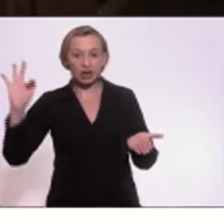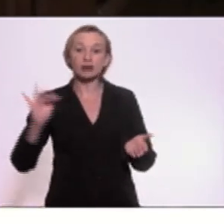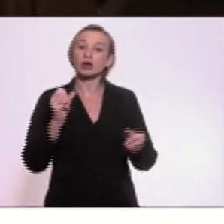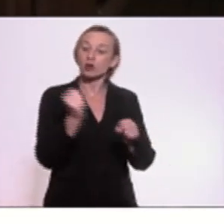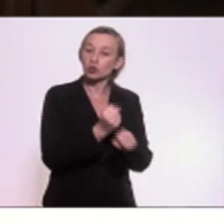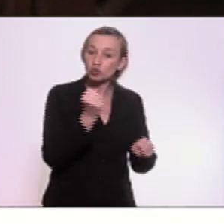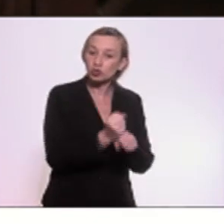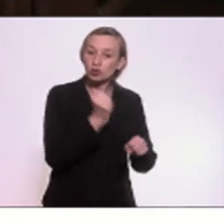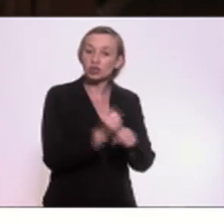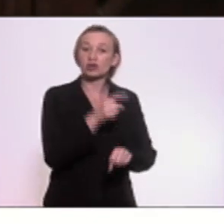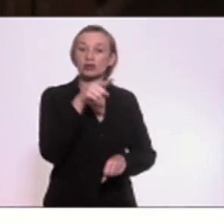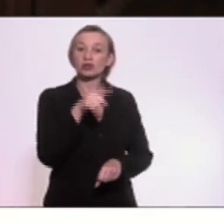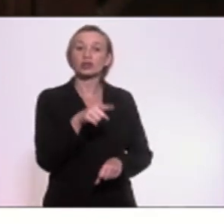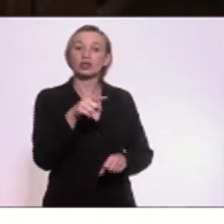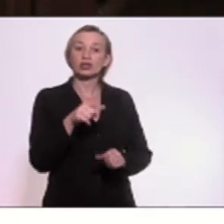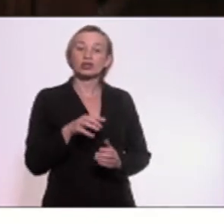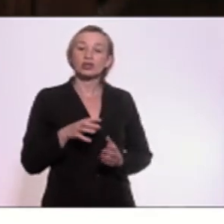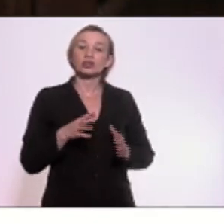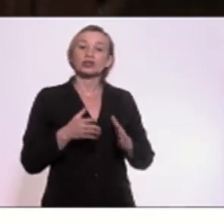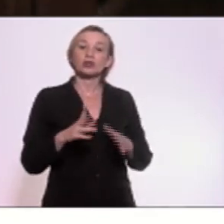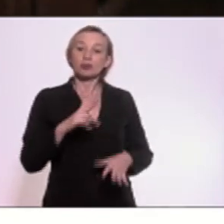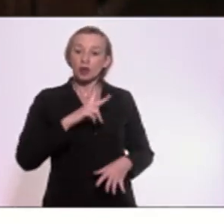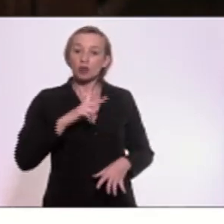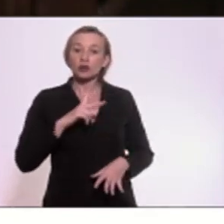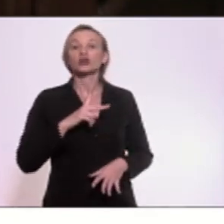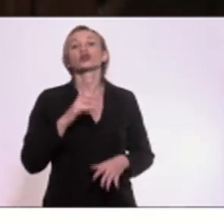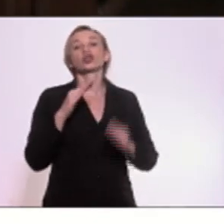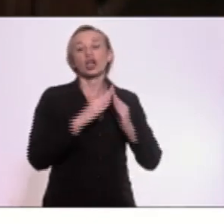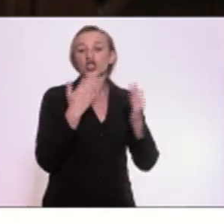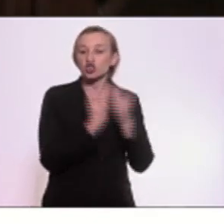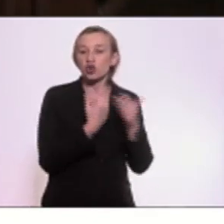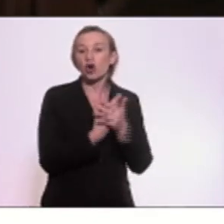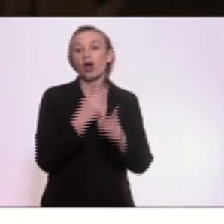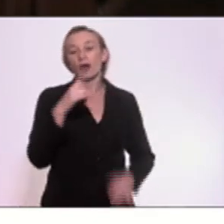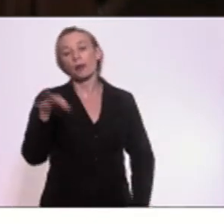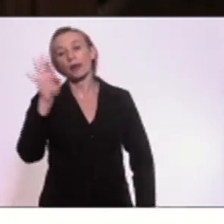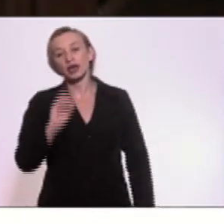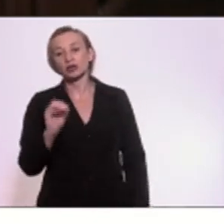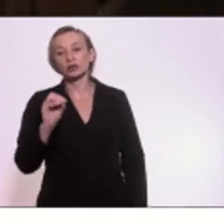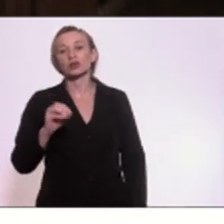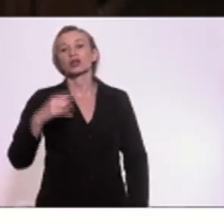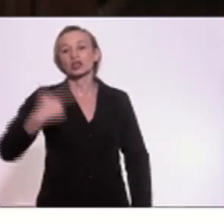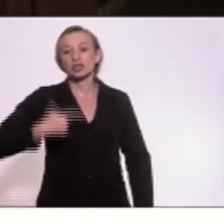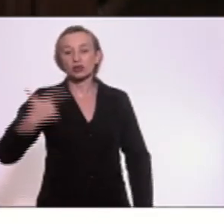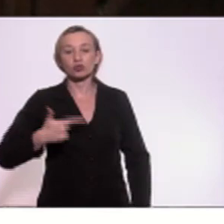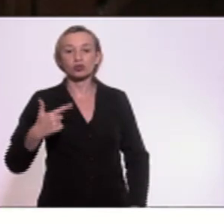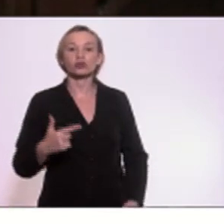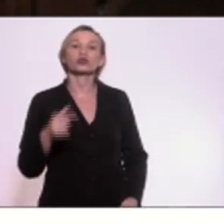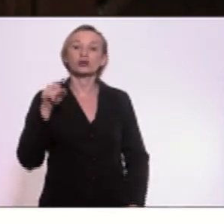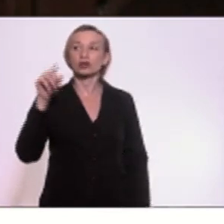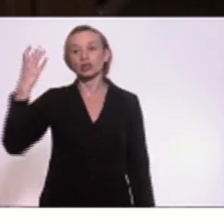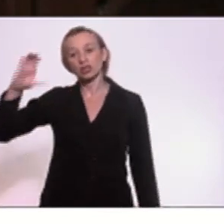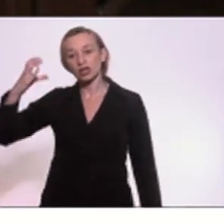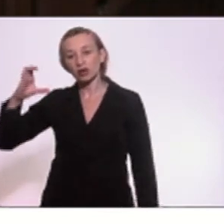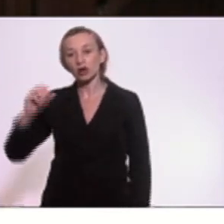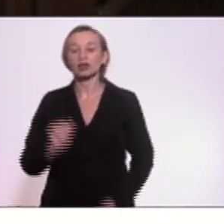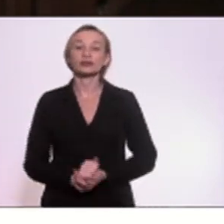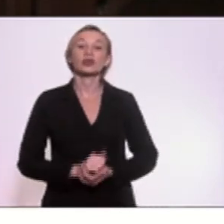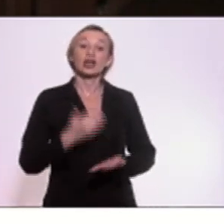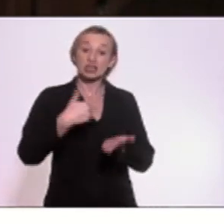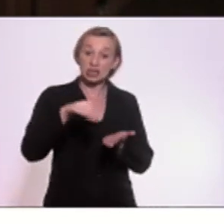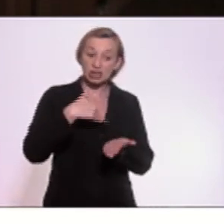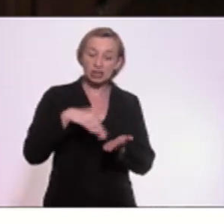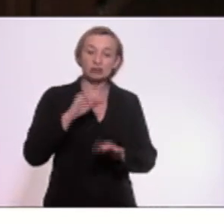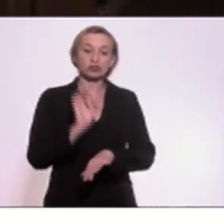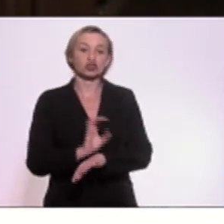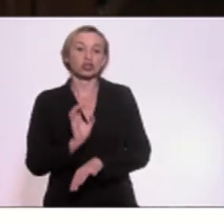construção da sede própria do Colégio Pedro II, unidade de Niterói. E aí, a Secretaria de Estado